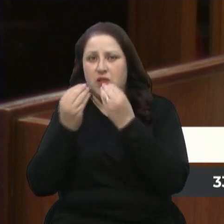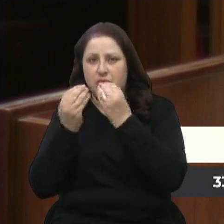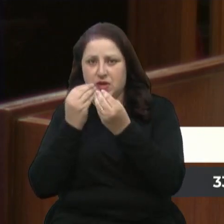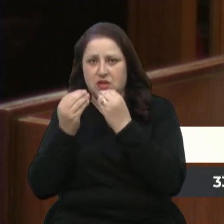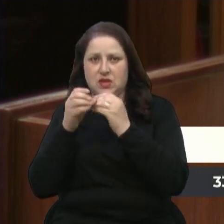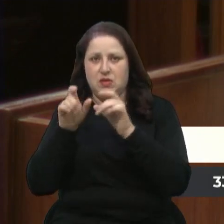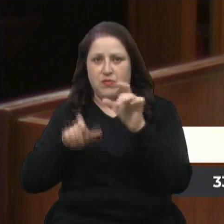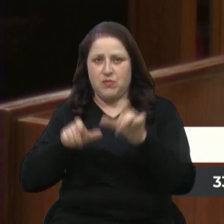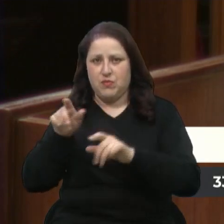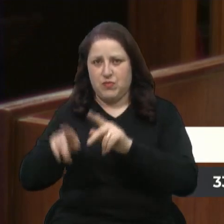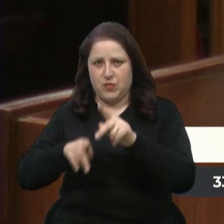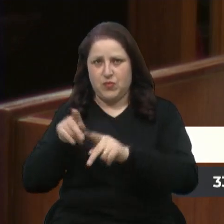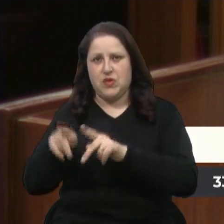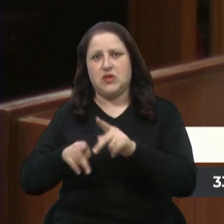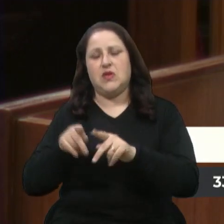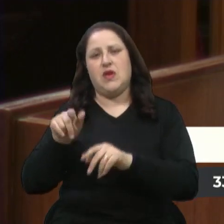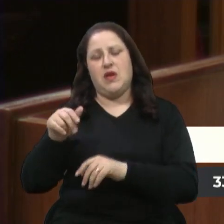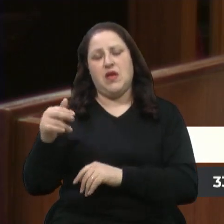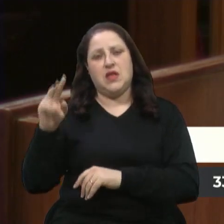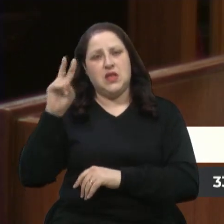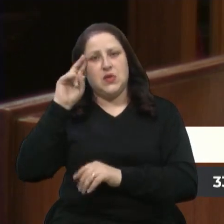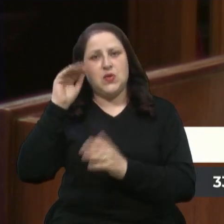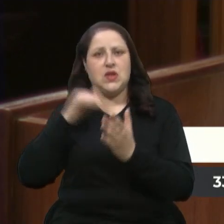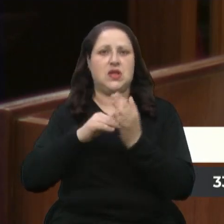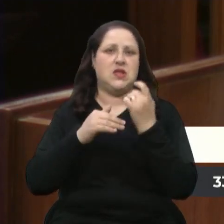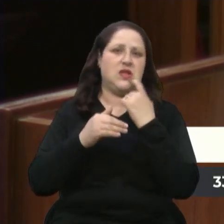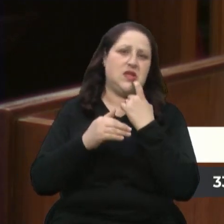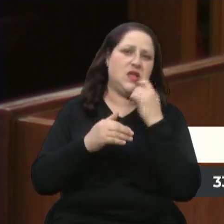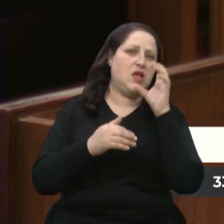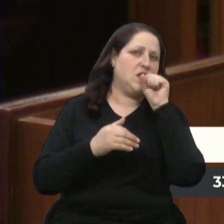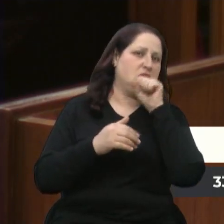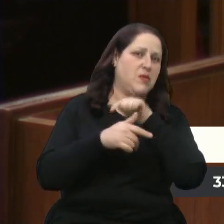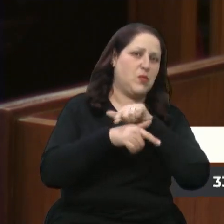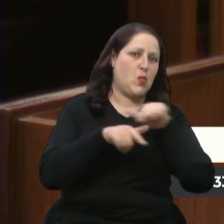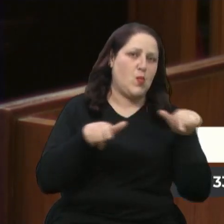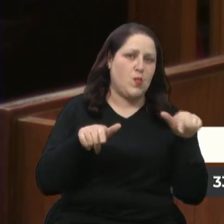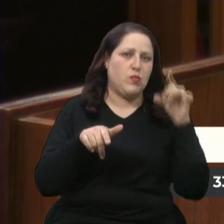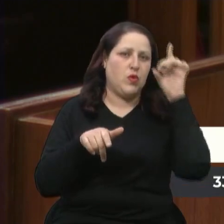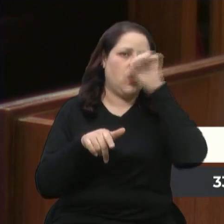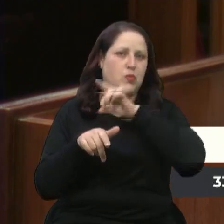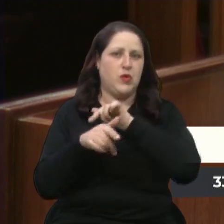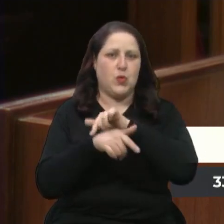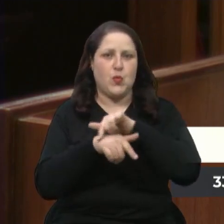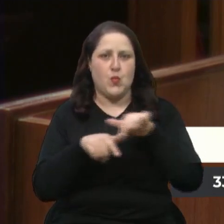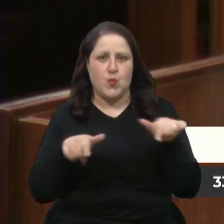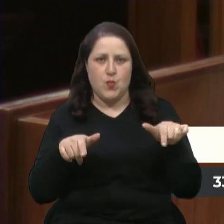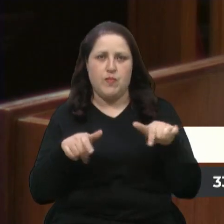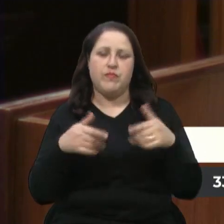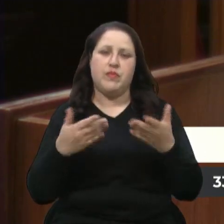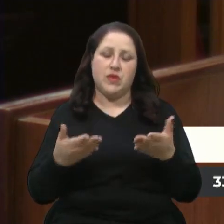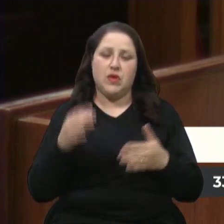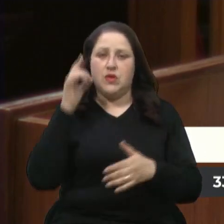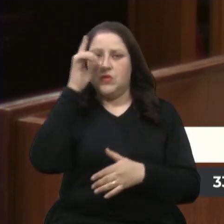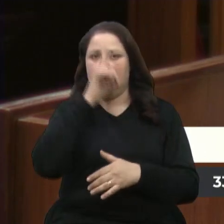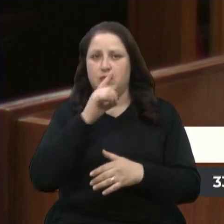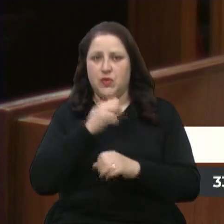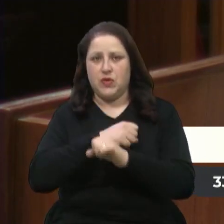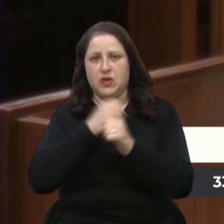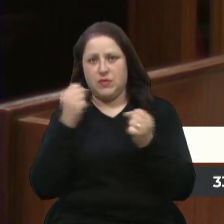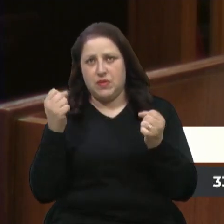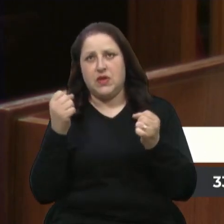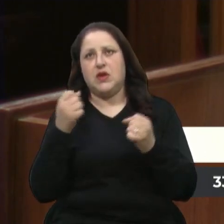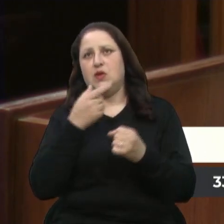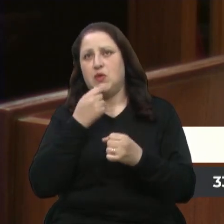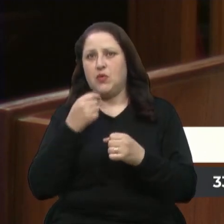a essa população é de segunda a sexta. No sábado não tem e no domingo não tem. Então, no domingo de manhã, ele tem